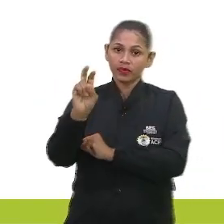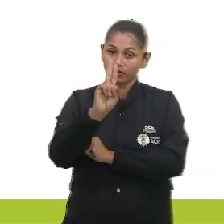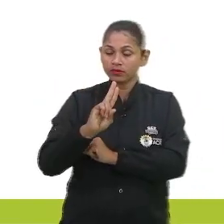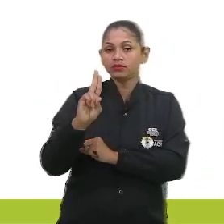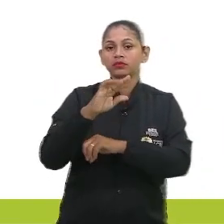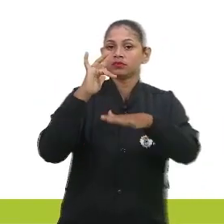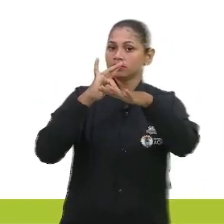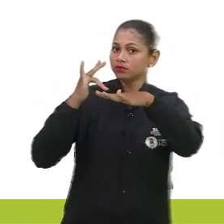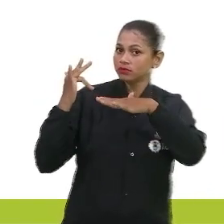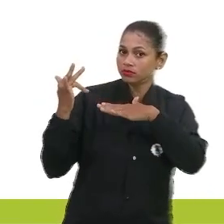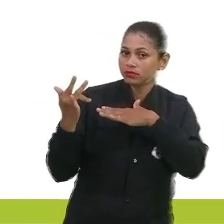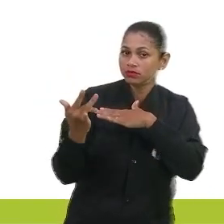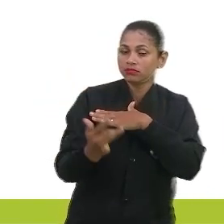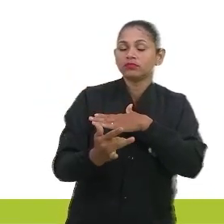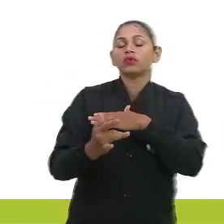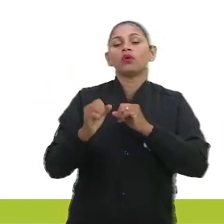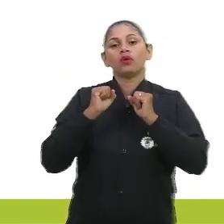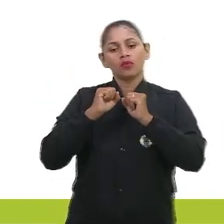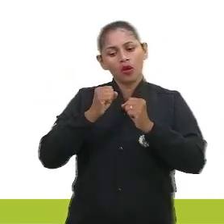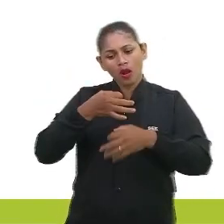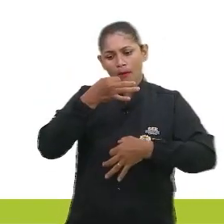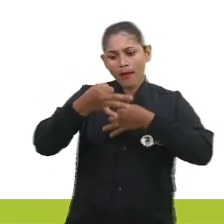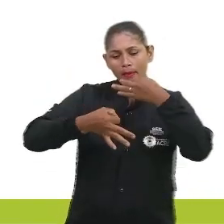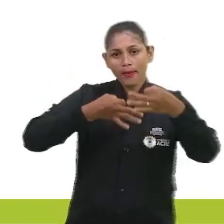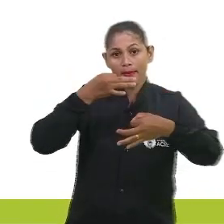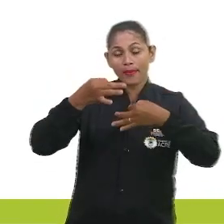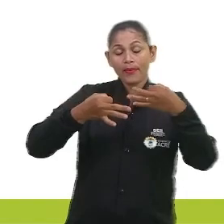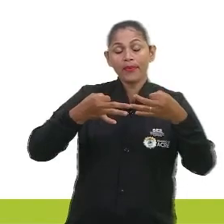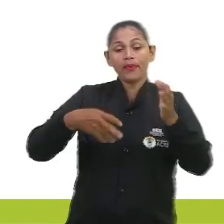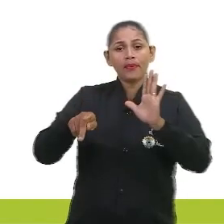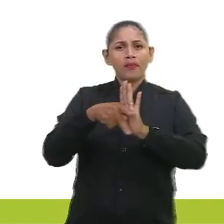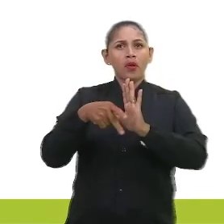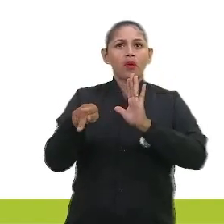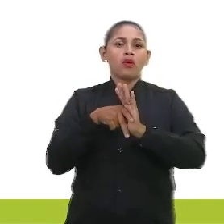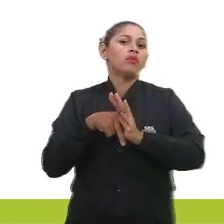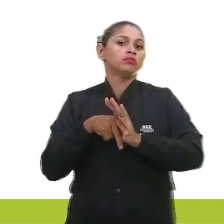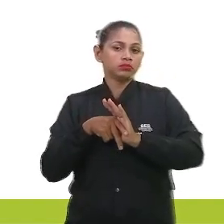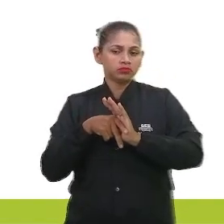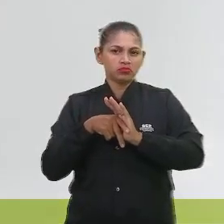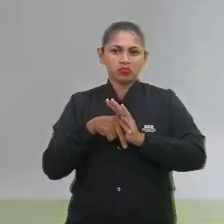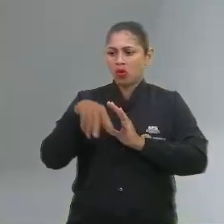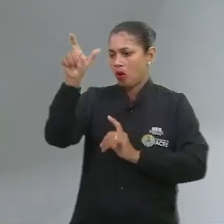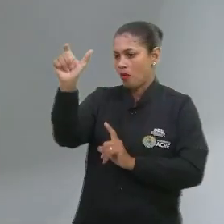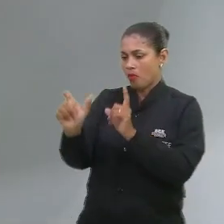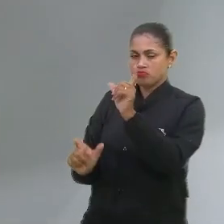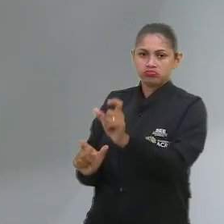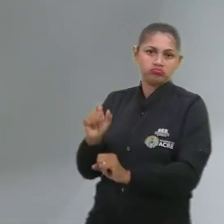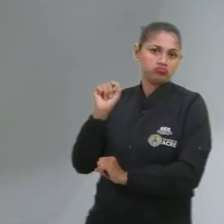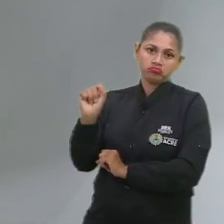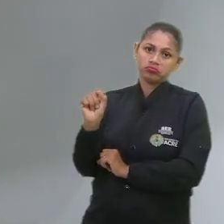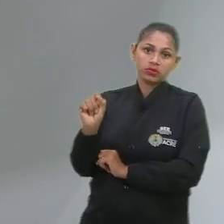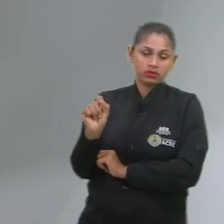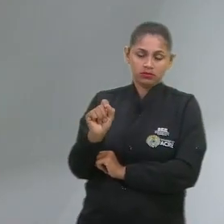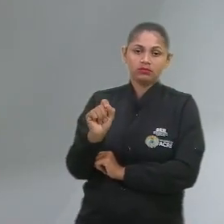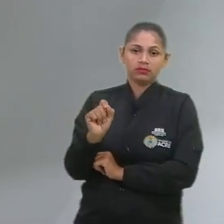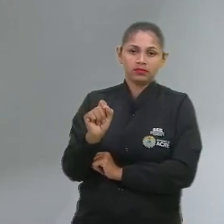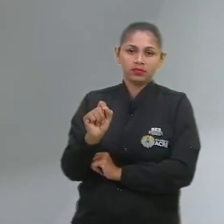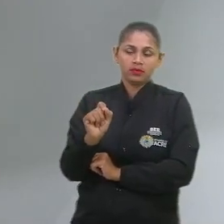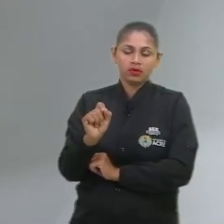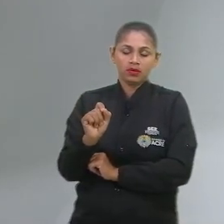redes sociais, pode expor a sua opinião sobre algo, sobre alguém, né, para que uma